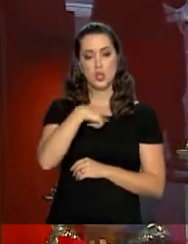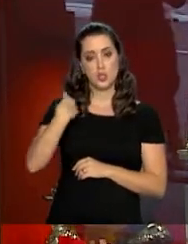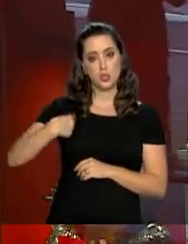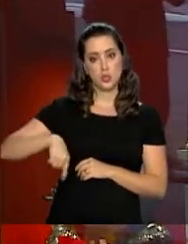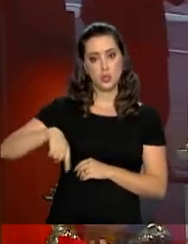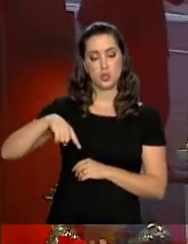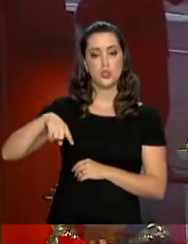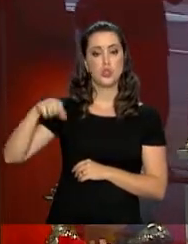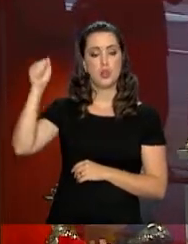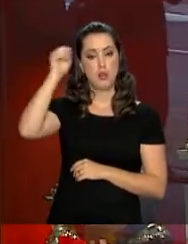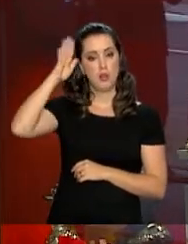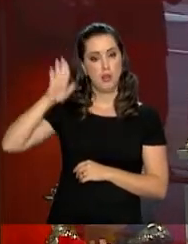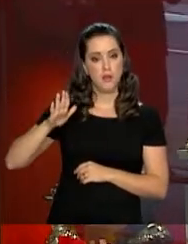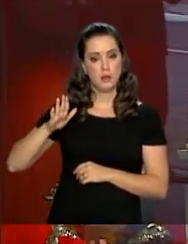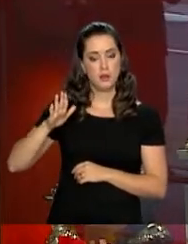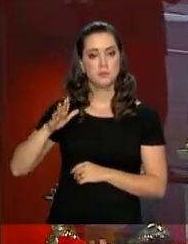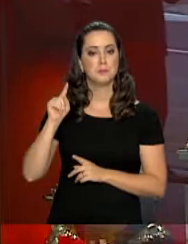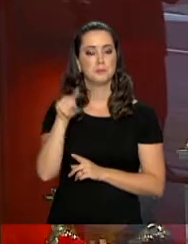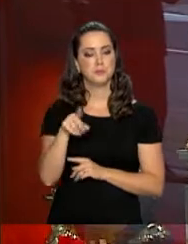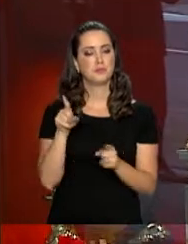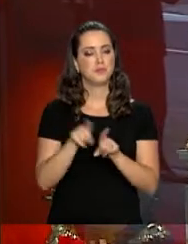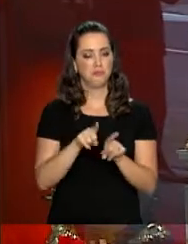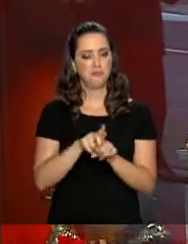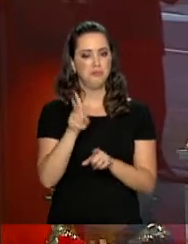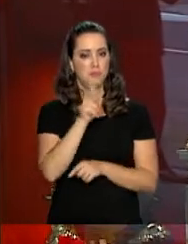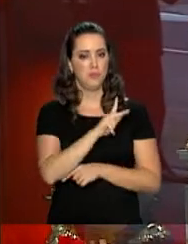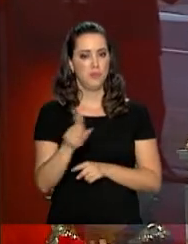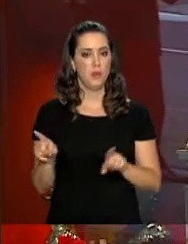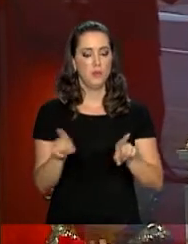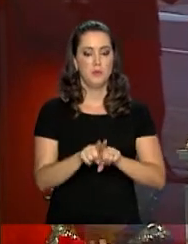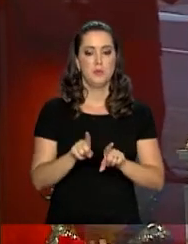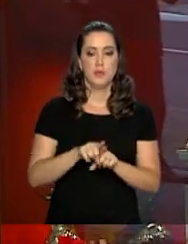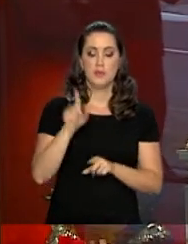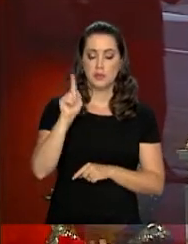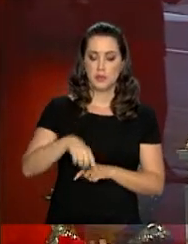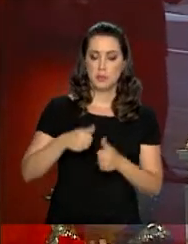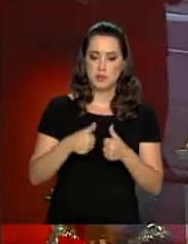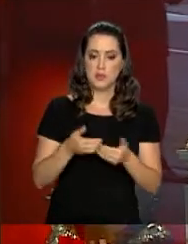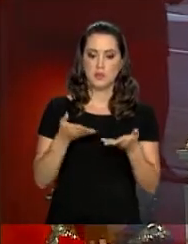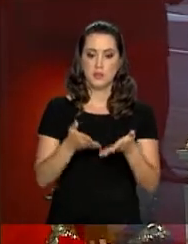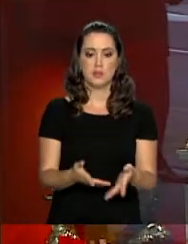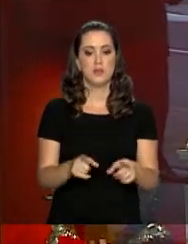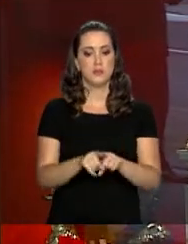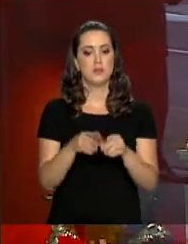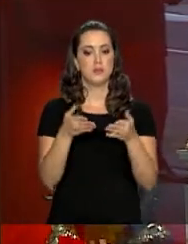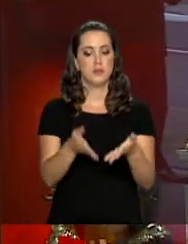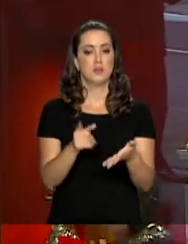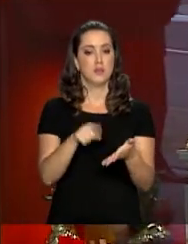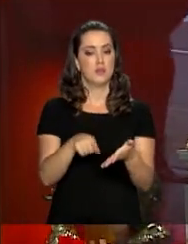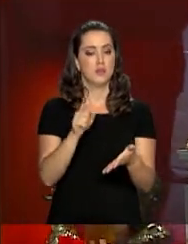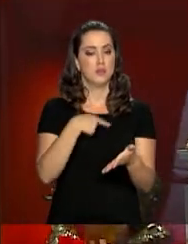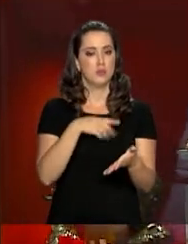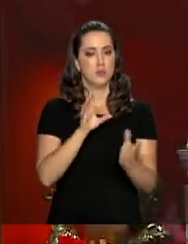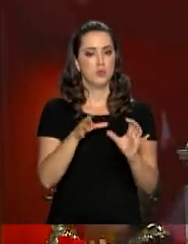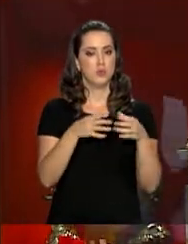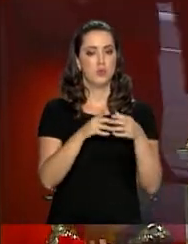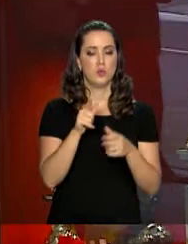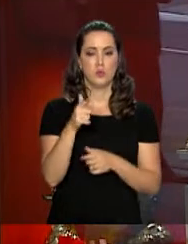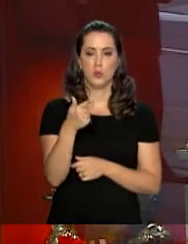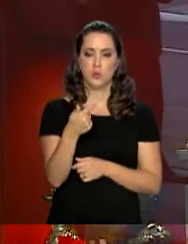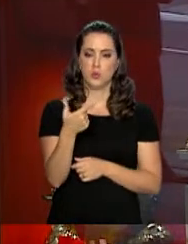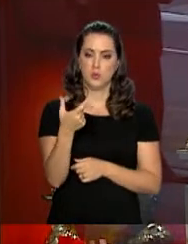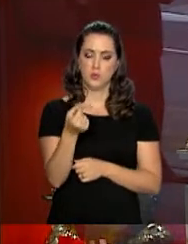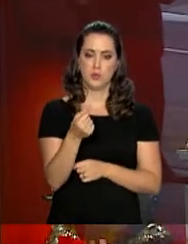O ministro da Fazenda, Eduardo Guardia, também já está aqui em Buenos Aires para participar da cúpula do